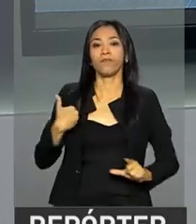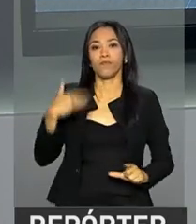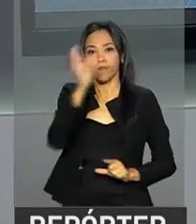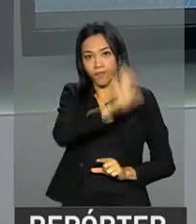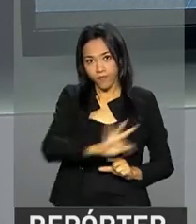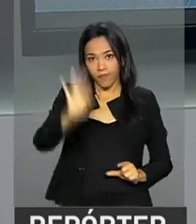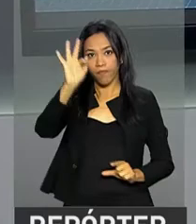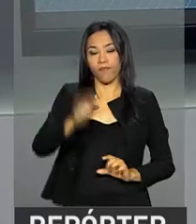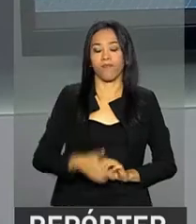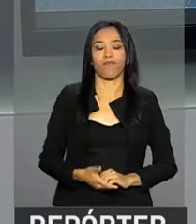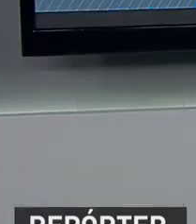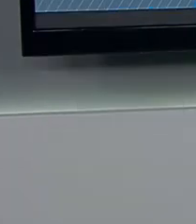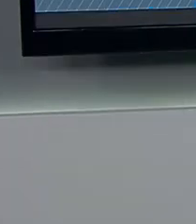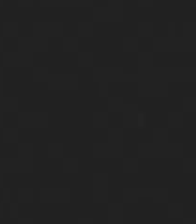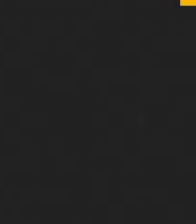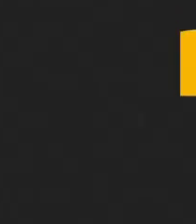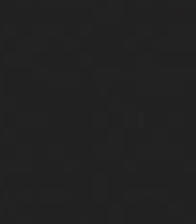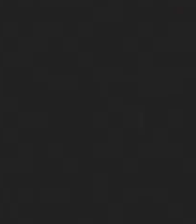tv do governo federal